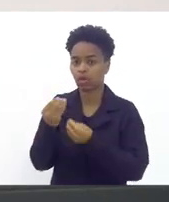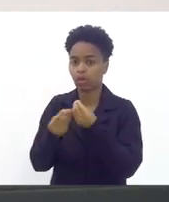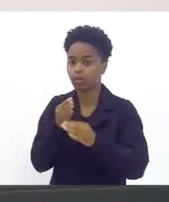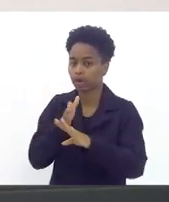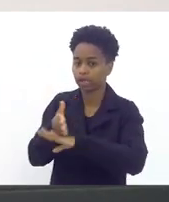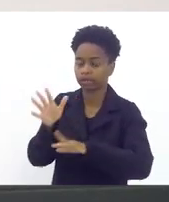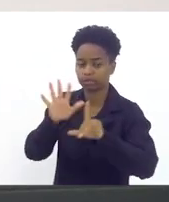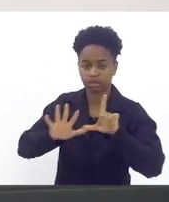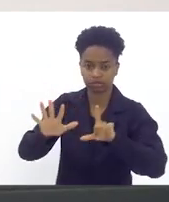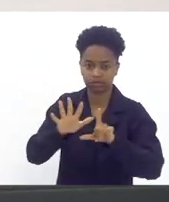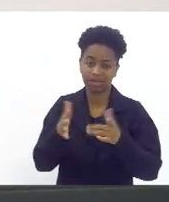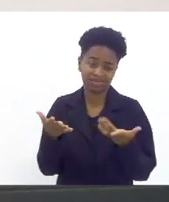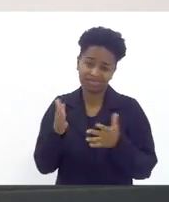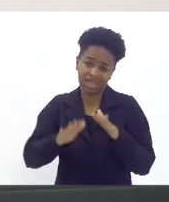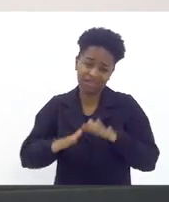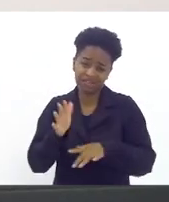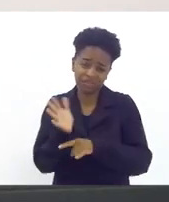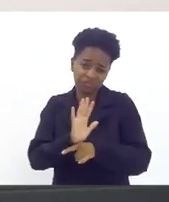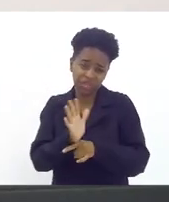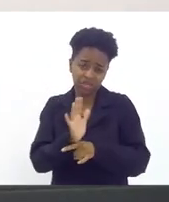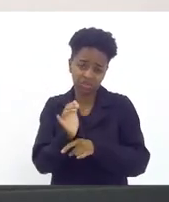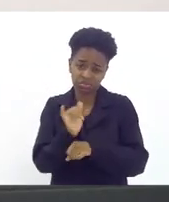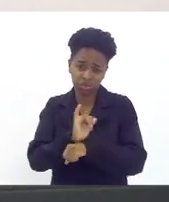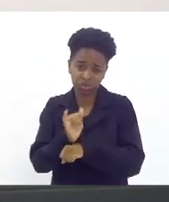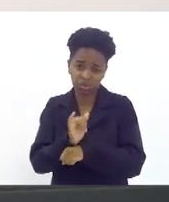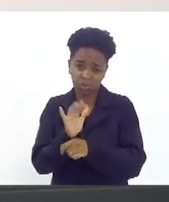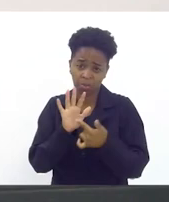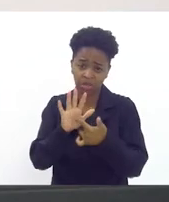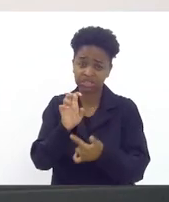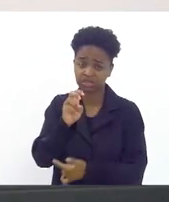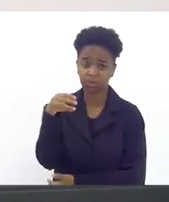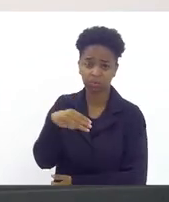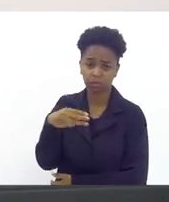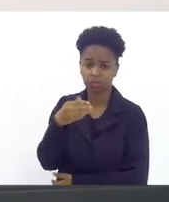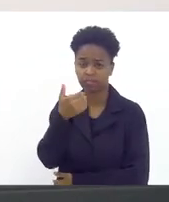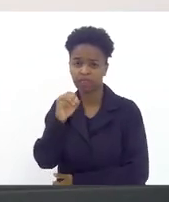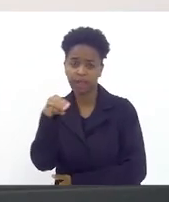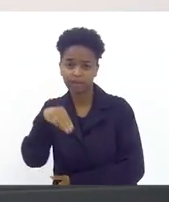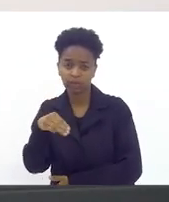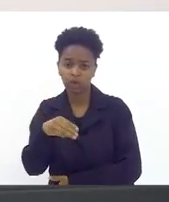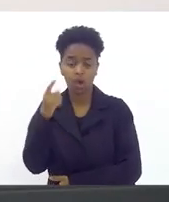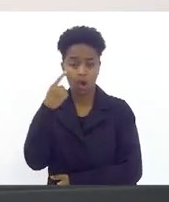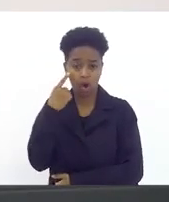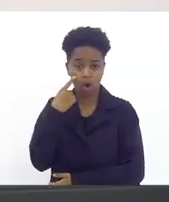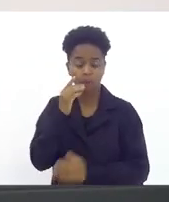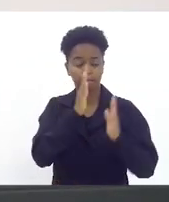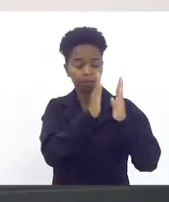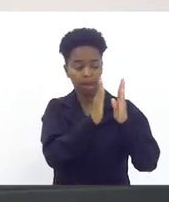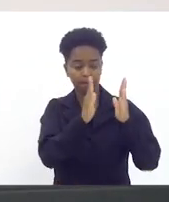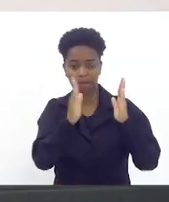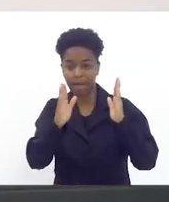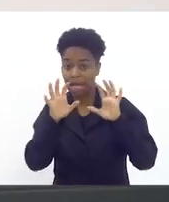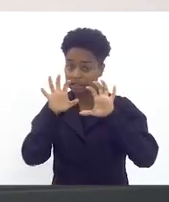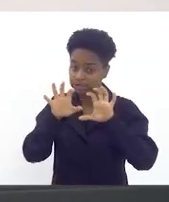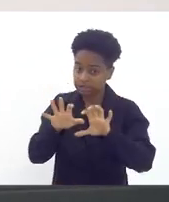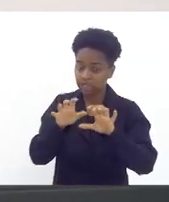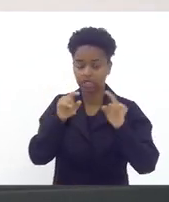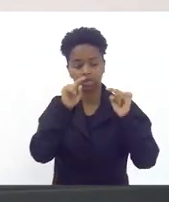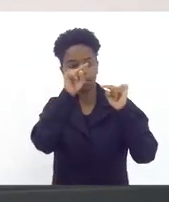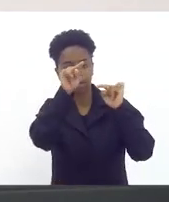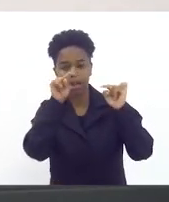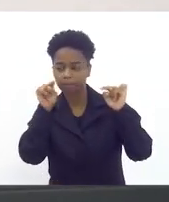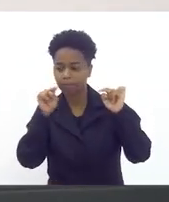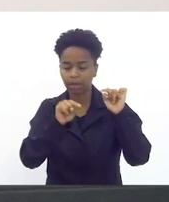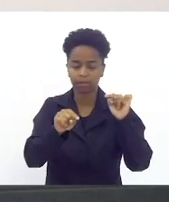do Estado às vezes um vídeo no YouTube de 5 a 10 minutos olha acessa sim opera essa plataforma desse jeito